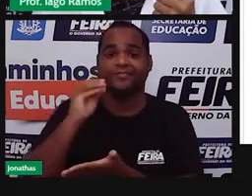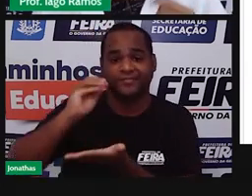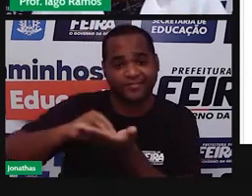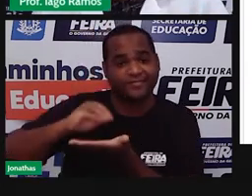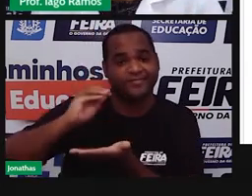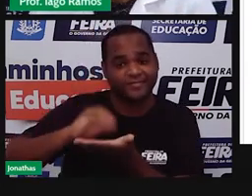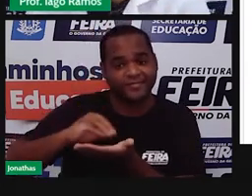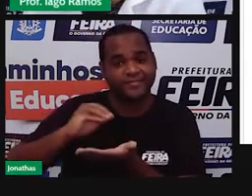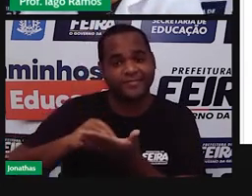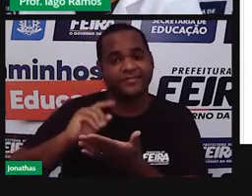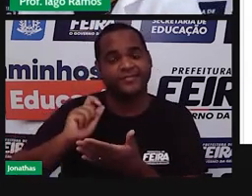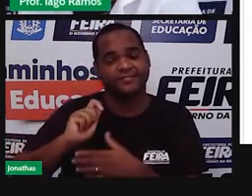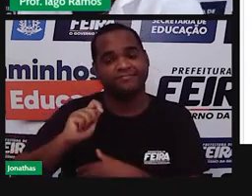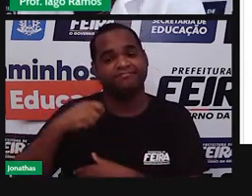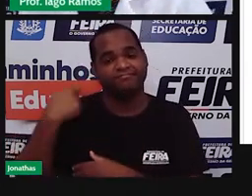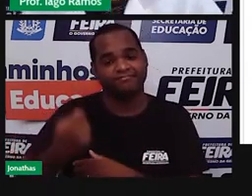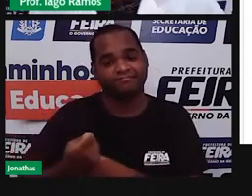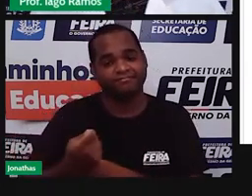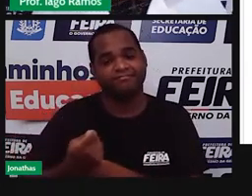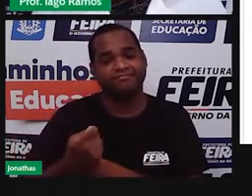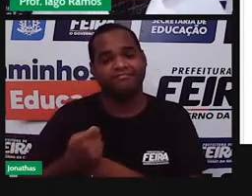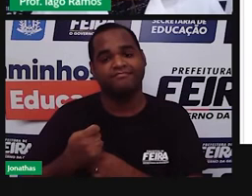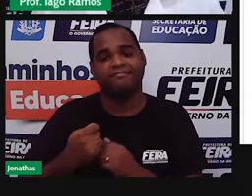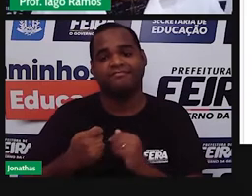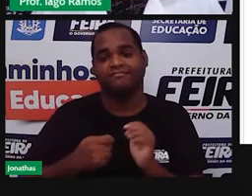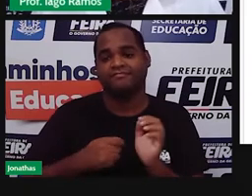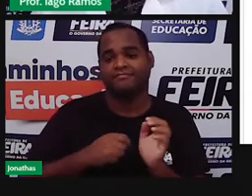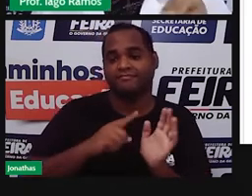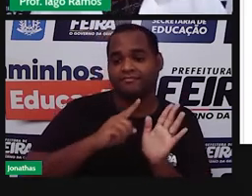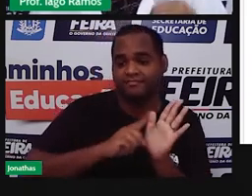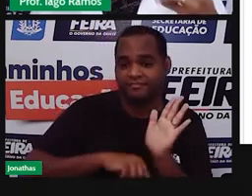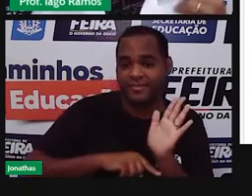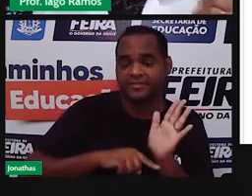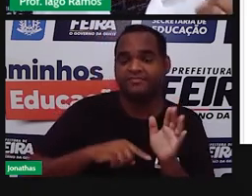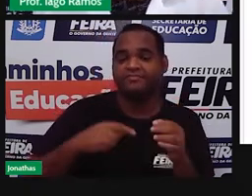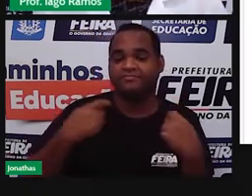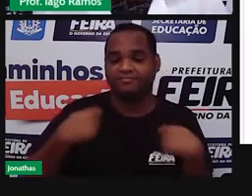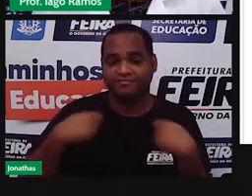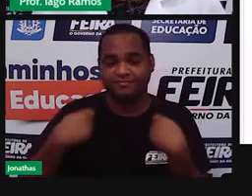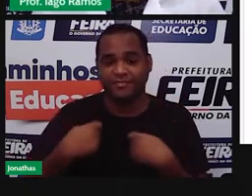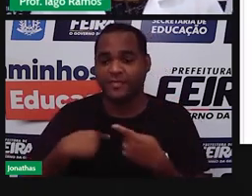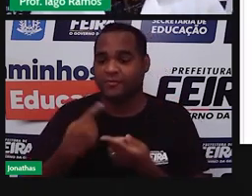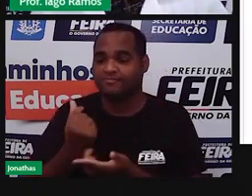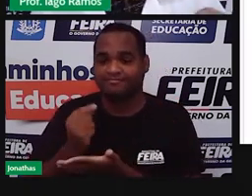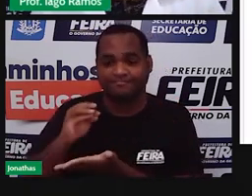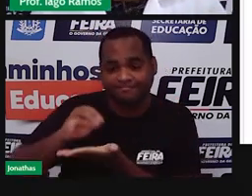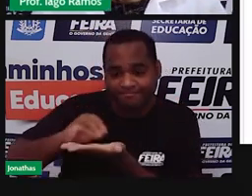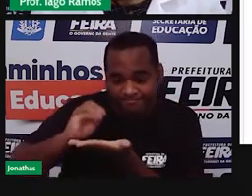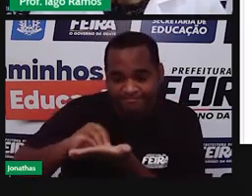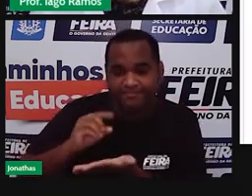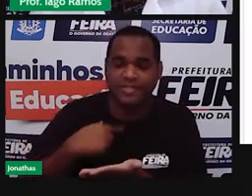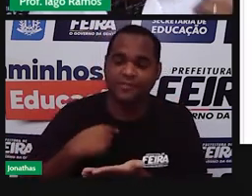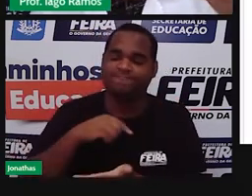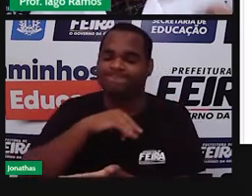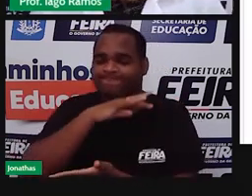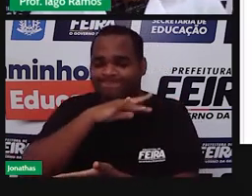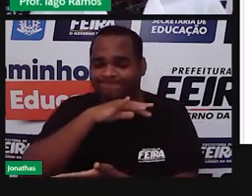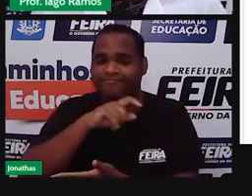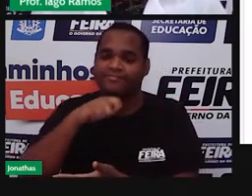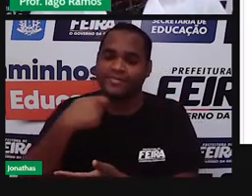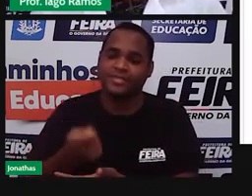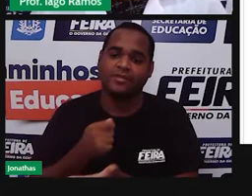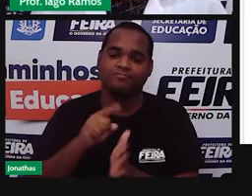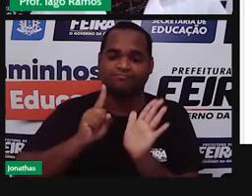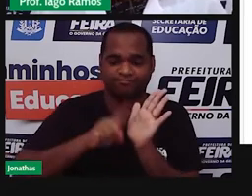eu continuo devendo ainda, eu já boto um sinalzinho de menos, porque enquanto eu estiver devendo, é ruim, é